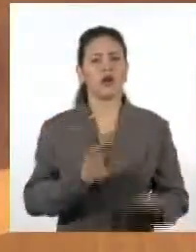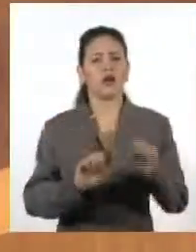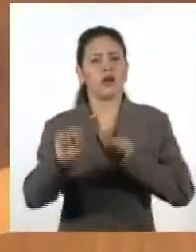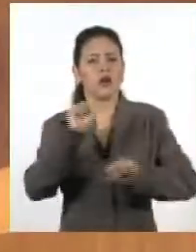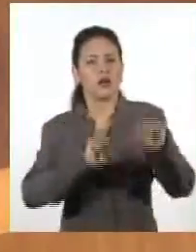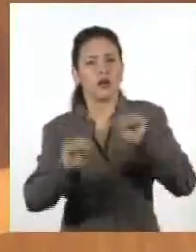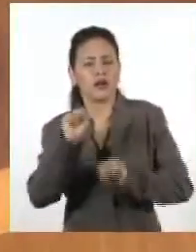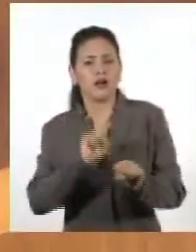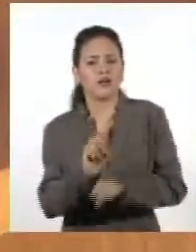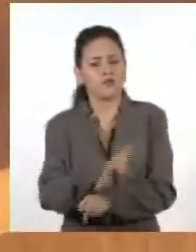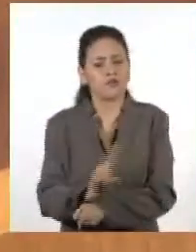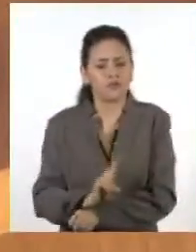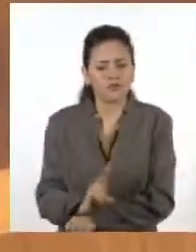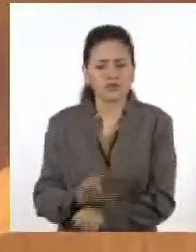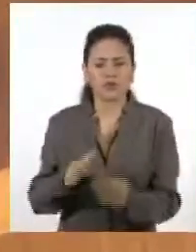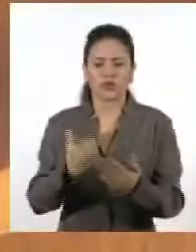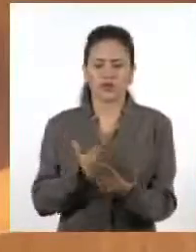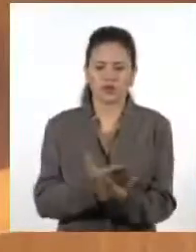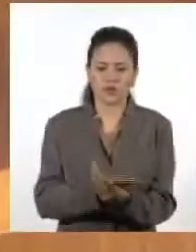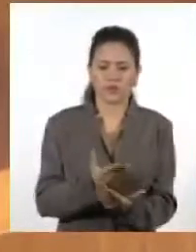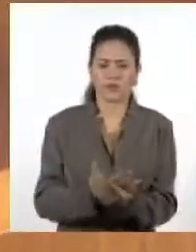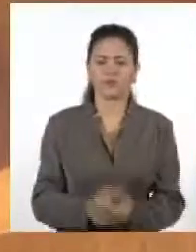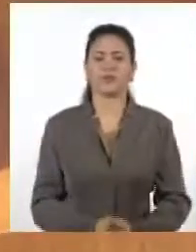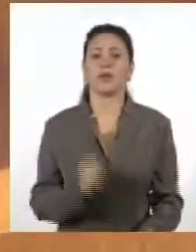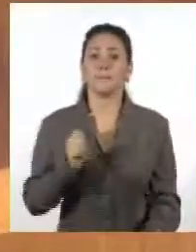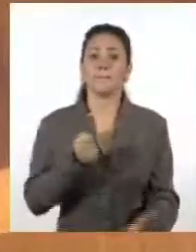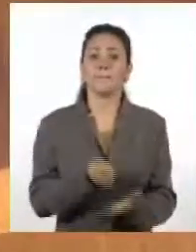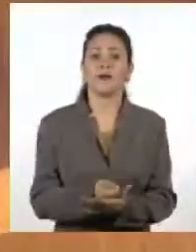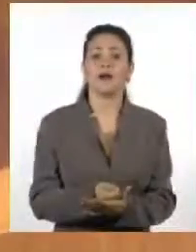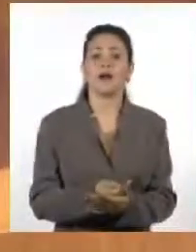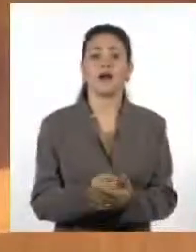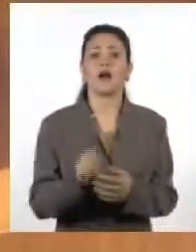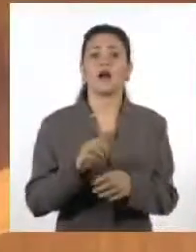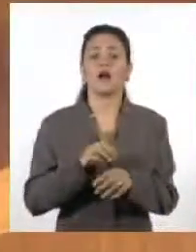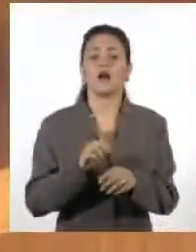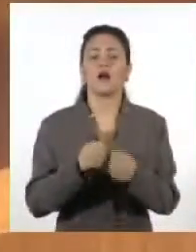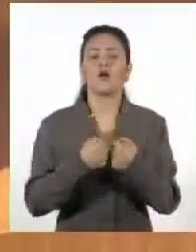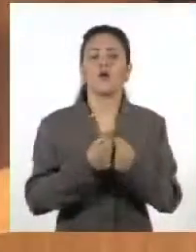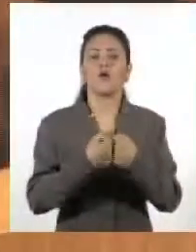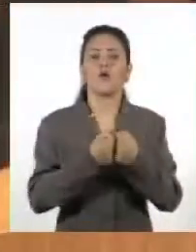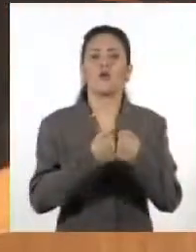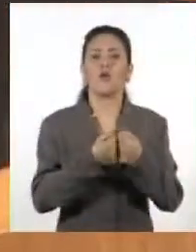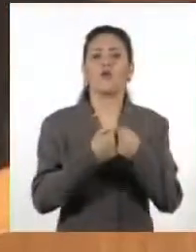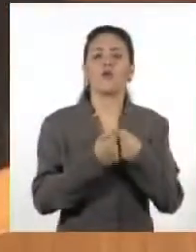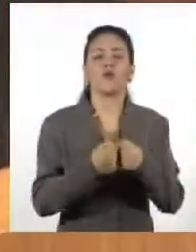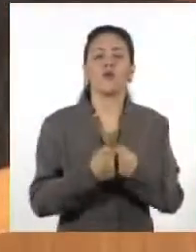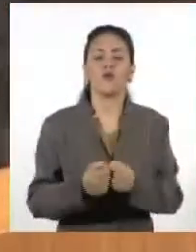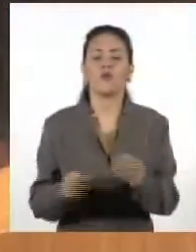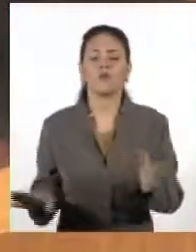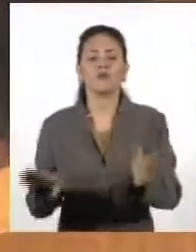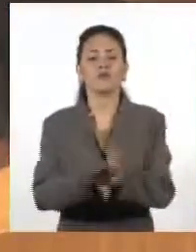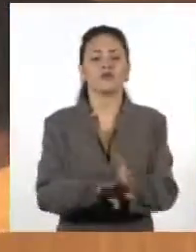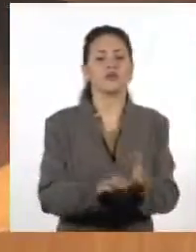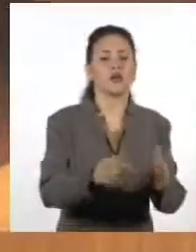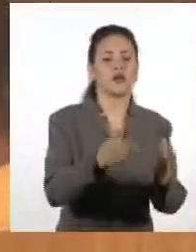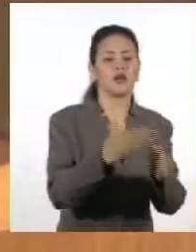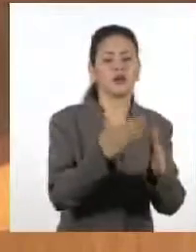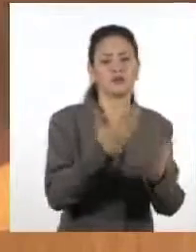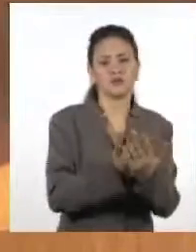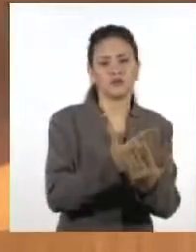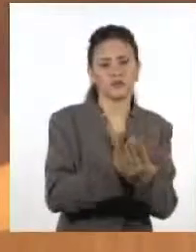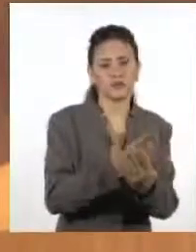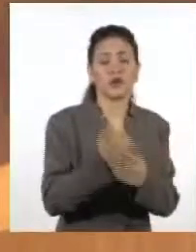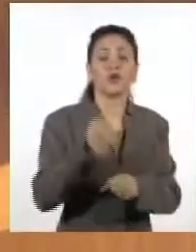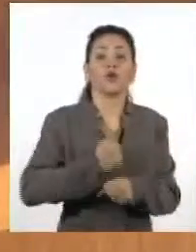indígenas pagamento do transporte escolar para alunos se deslocarem das aldeias até as escolas construção de casas populares